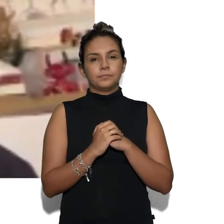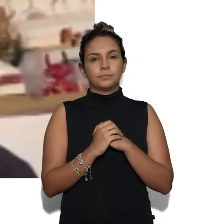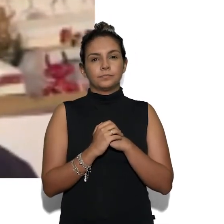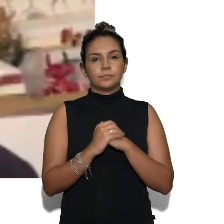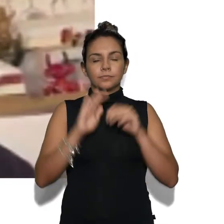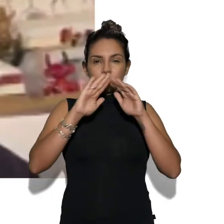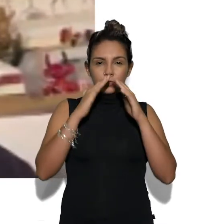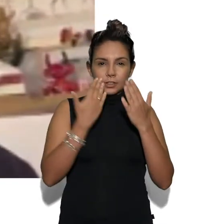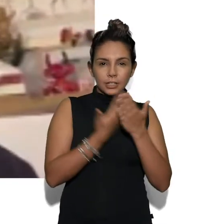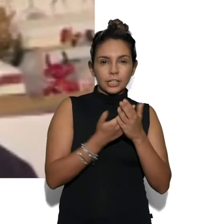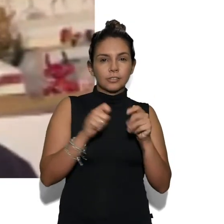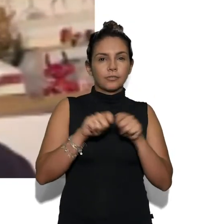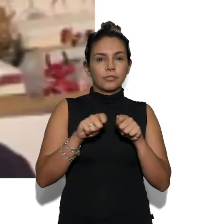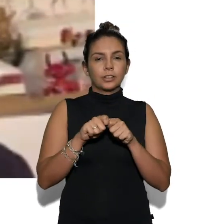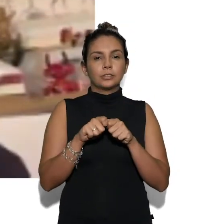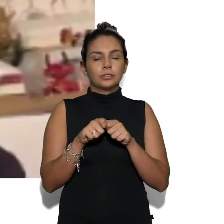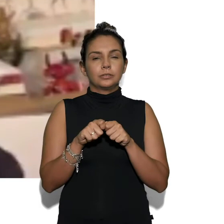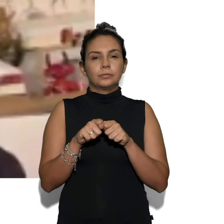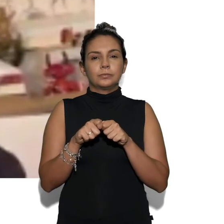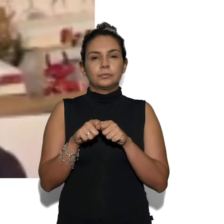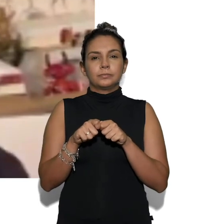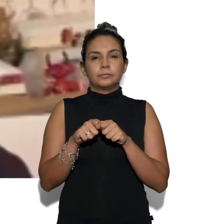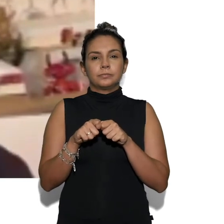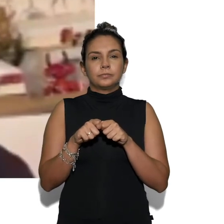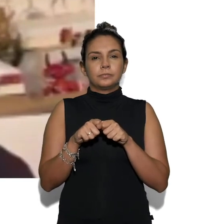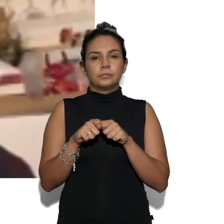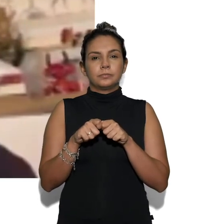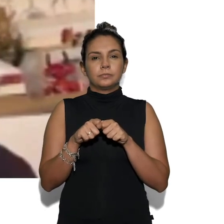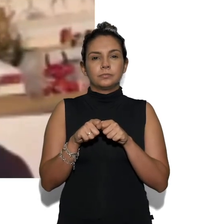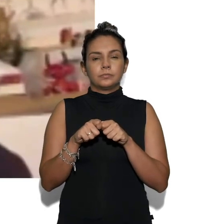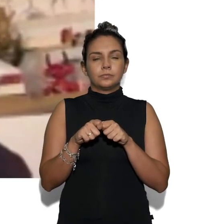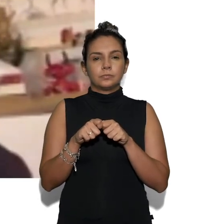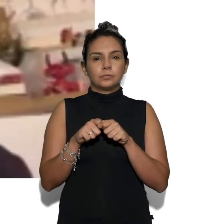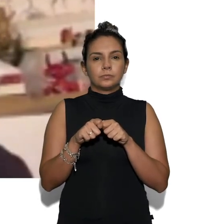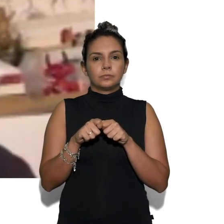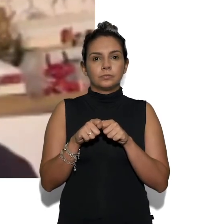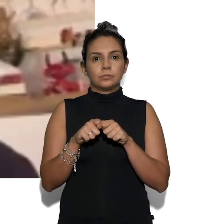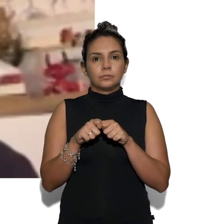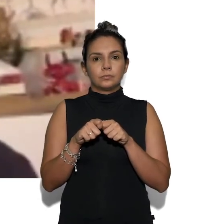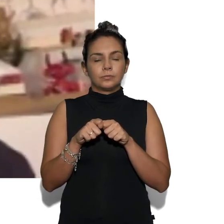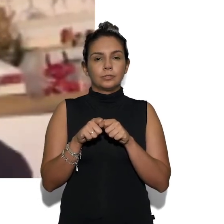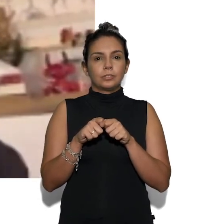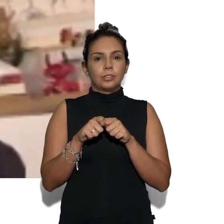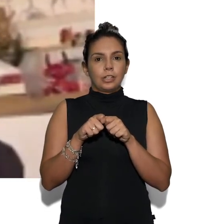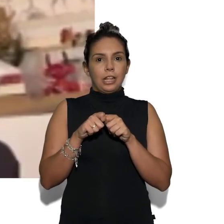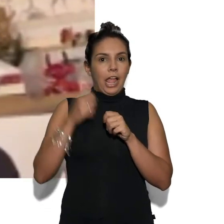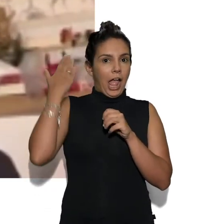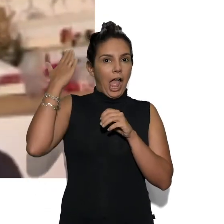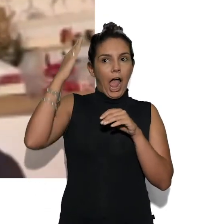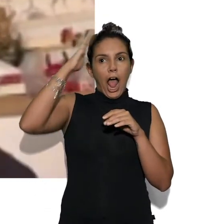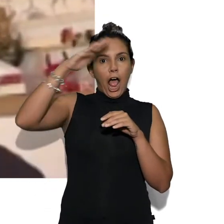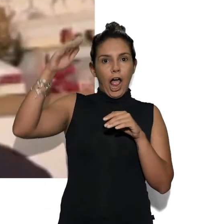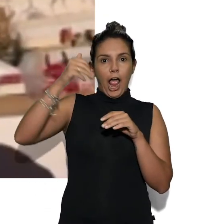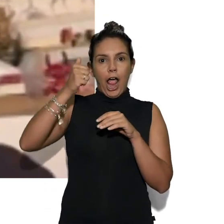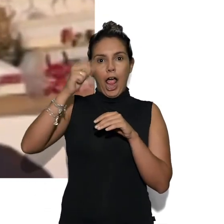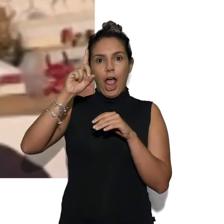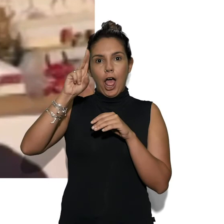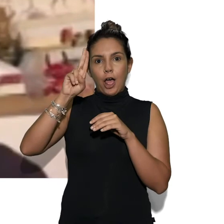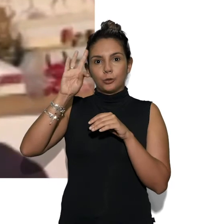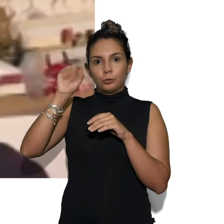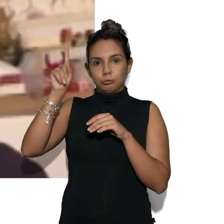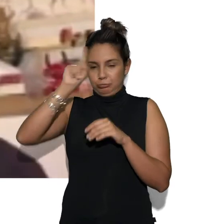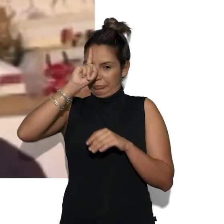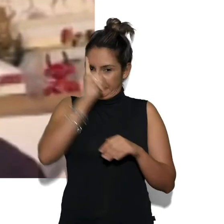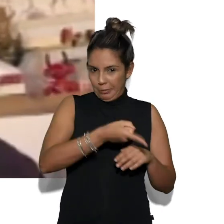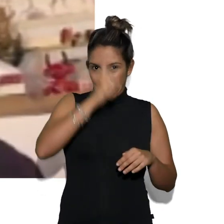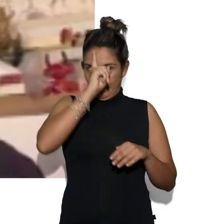A escola feita como uma medição contínua de forças entre o mundo dos adultos, que era o mundo do juízo, e o